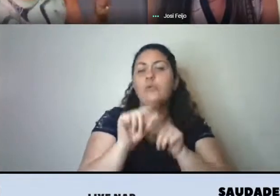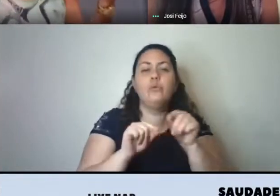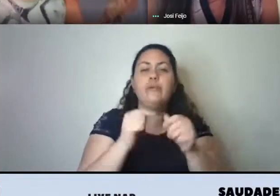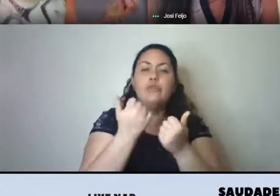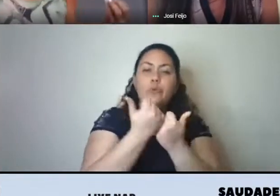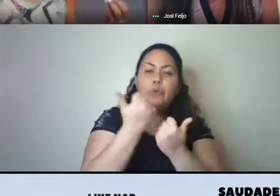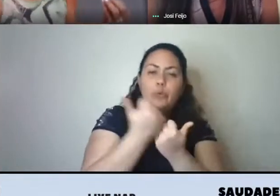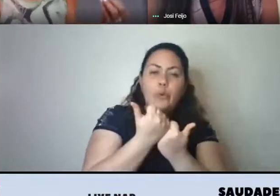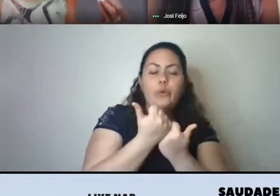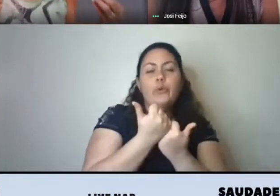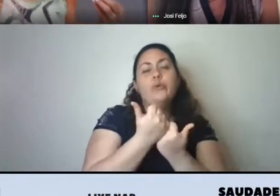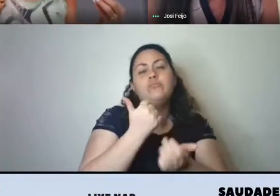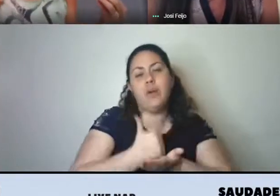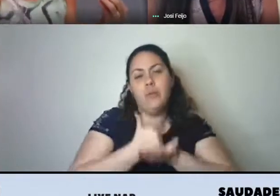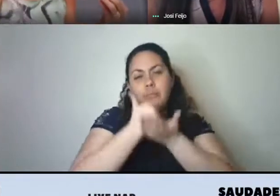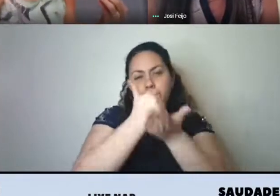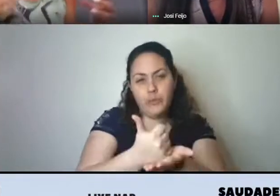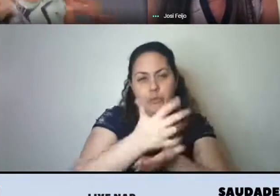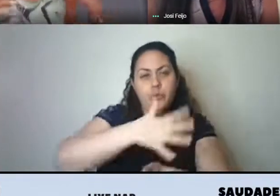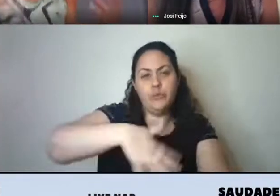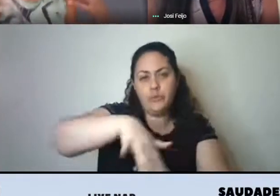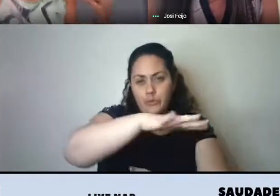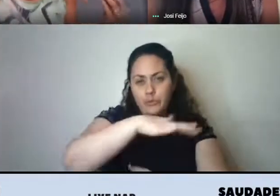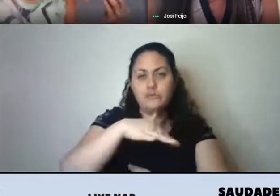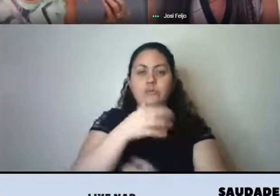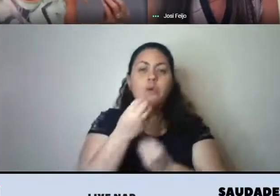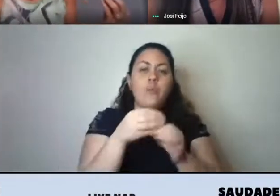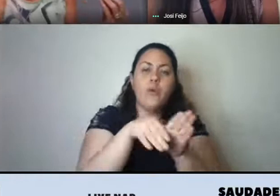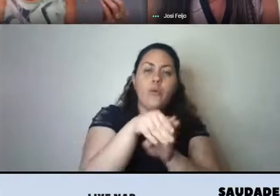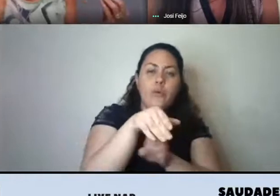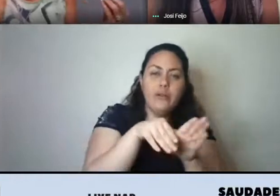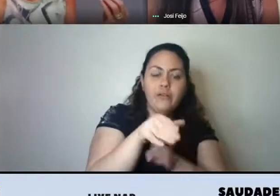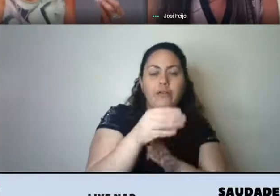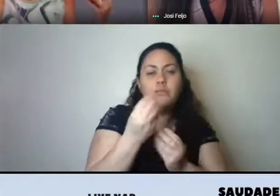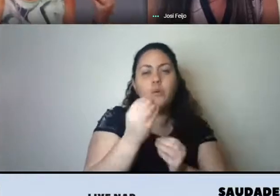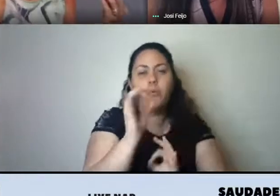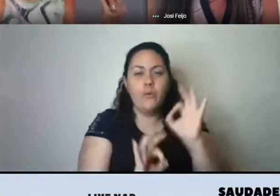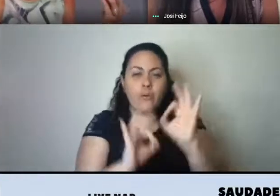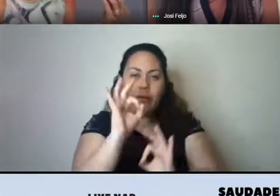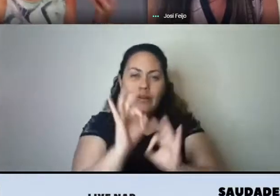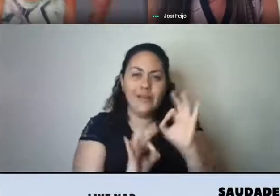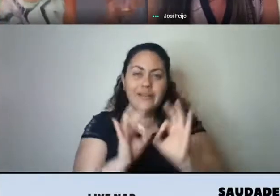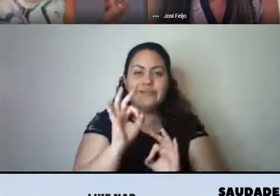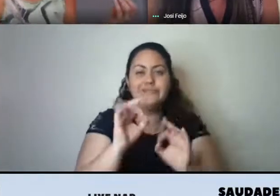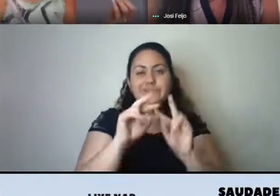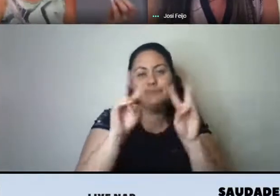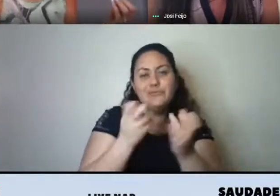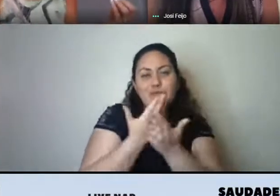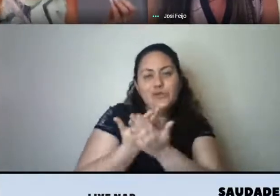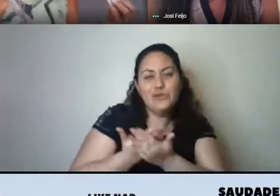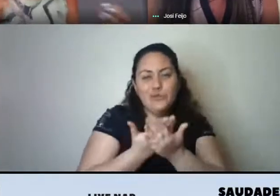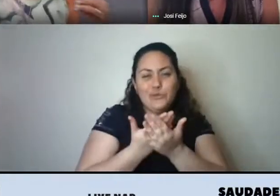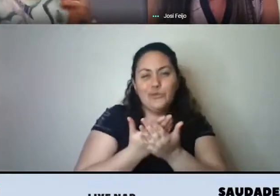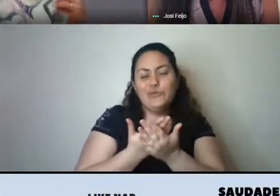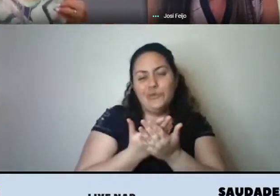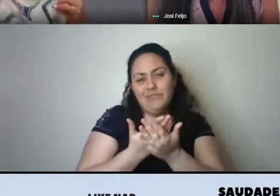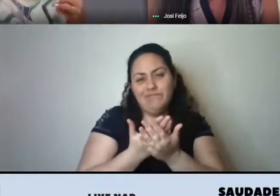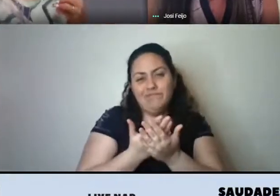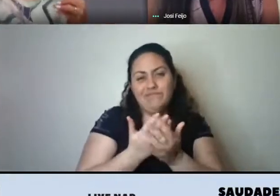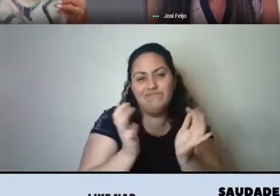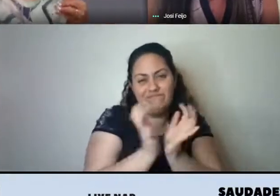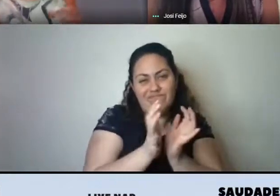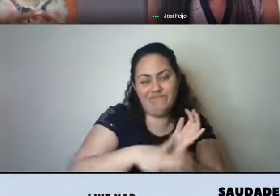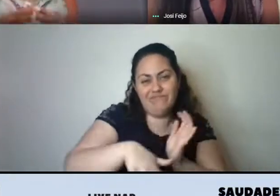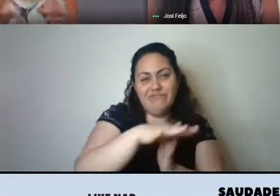tutorias, a questão desse apoio, né, nas orientações, nas organizações com relação aos estudos e a rotina, enfim. E também